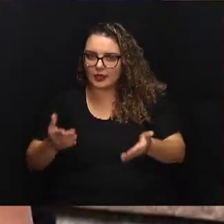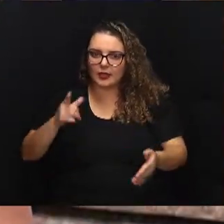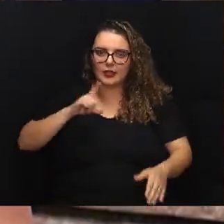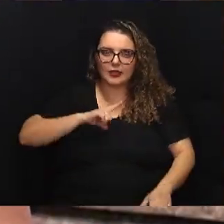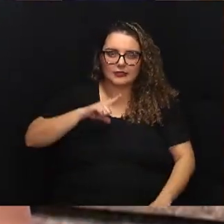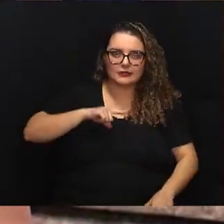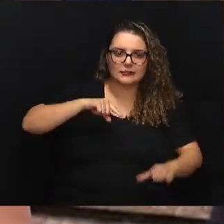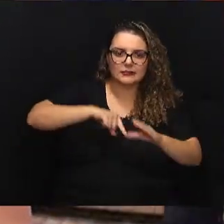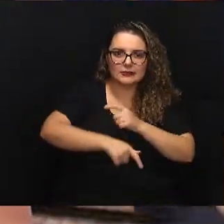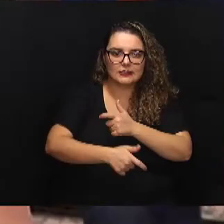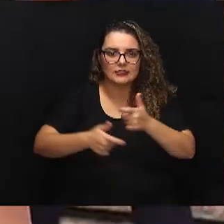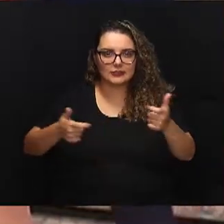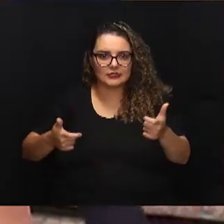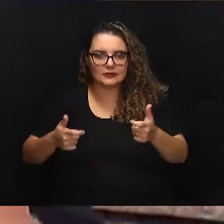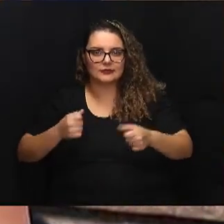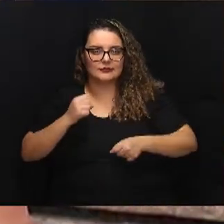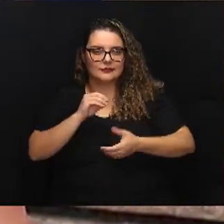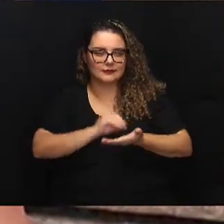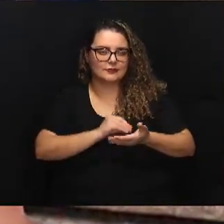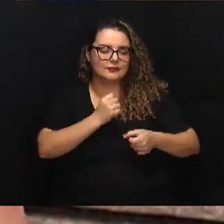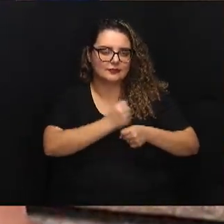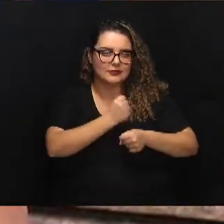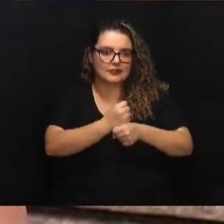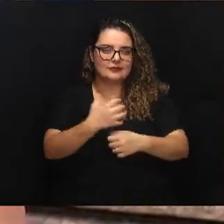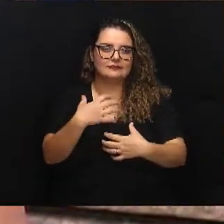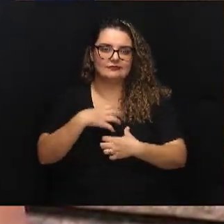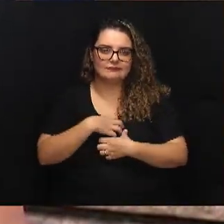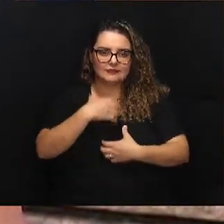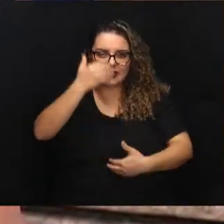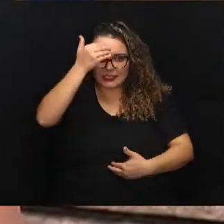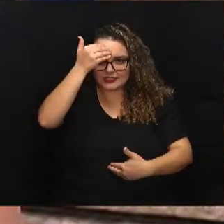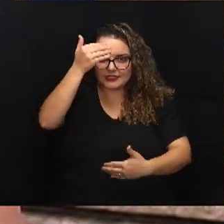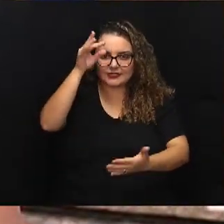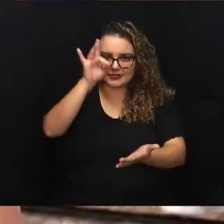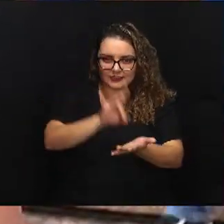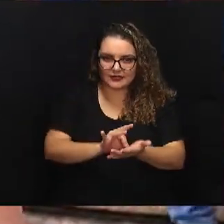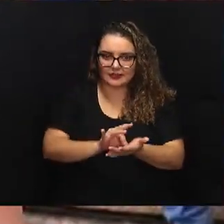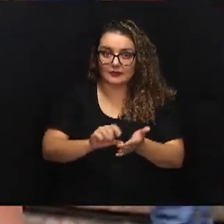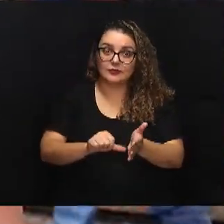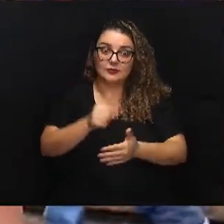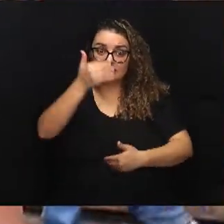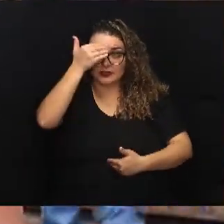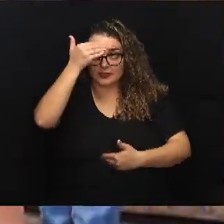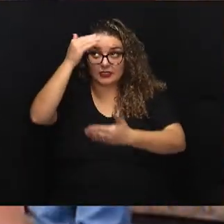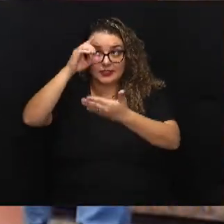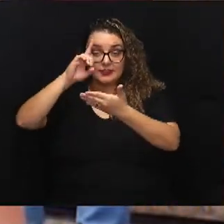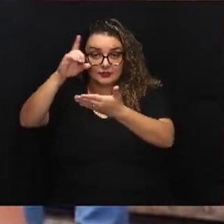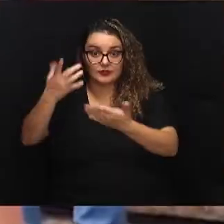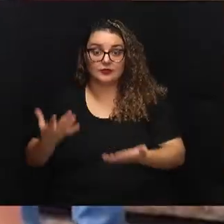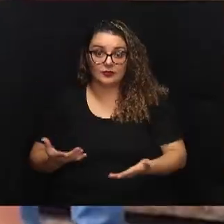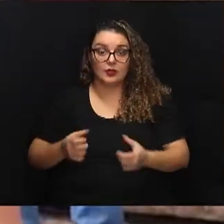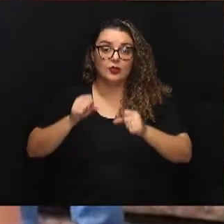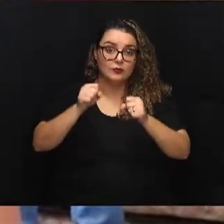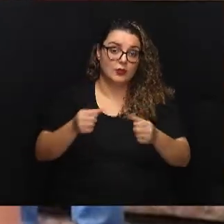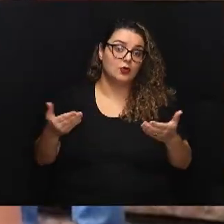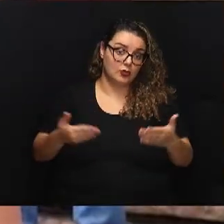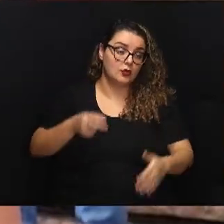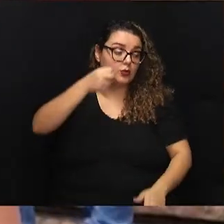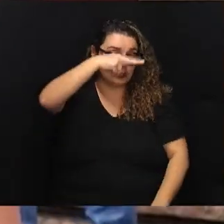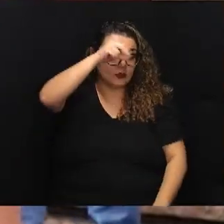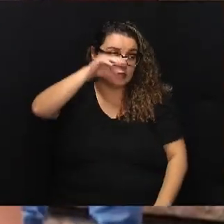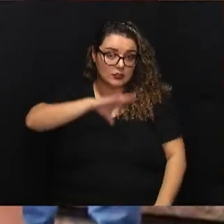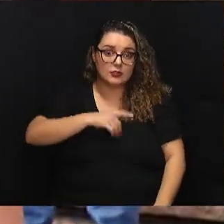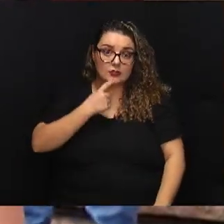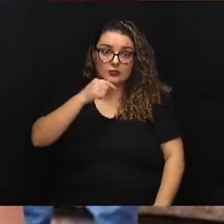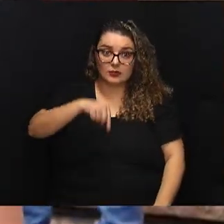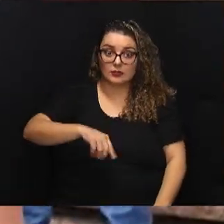nos últimos anos, dá uma sensação de gratidão. Primeiro, gratidão a Deus por poder ser hoje prefeito dessa cidade, que eu